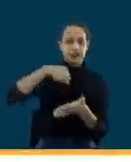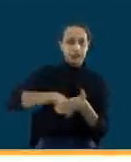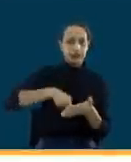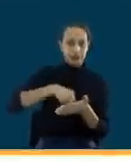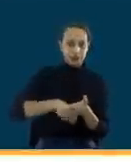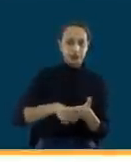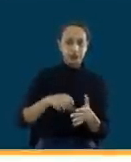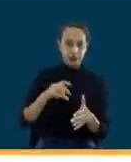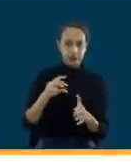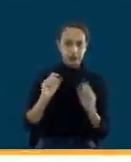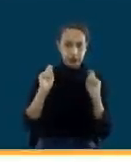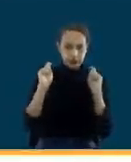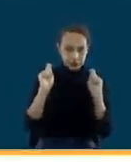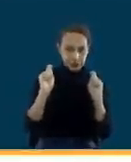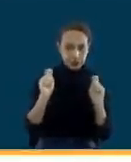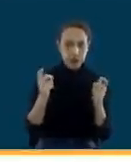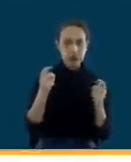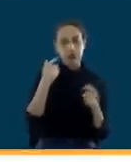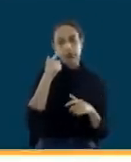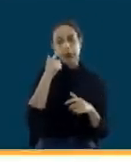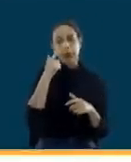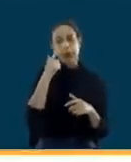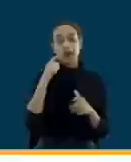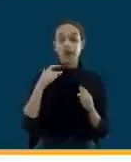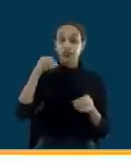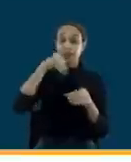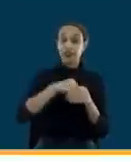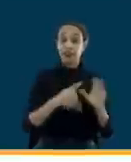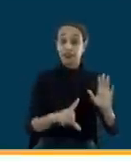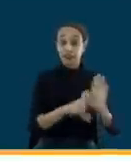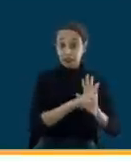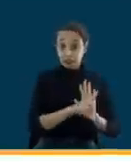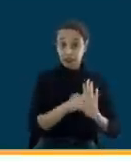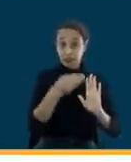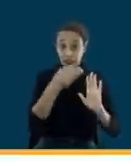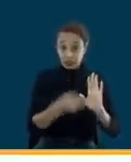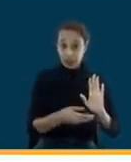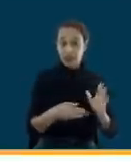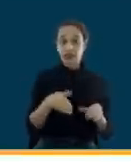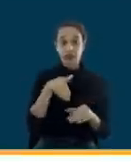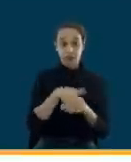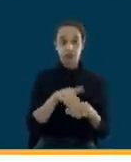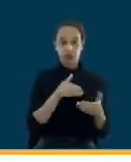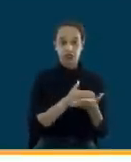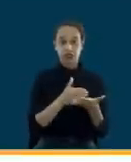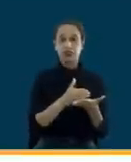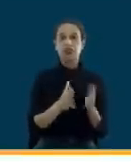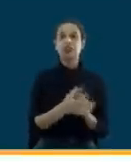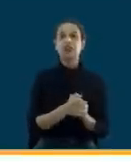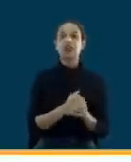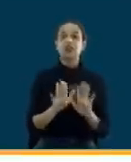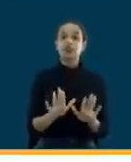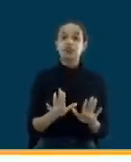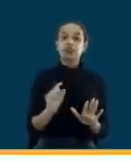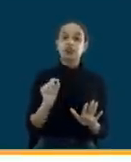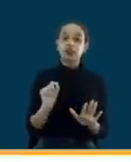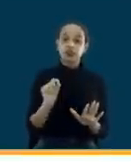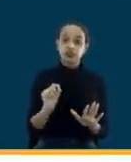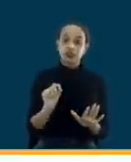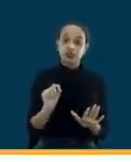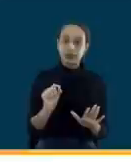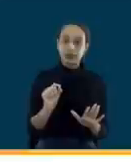próprio espírito da lei que foi votado inicialmente, né, de que fosse